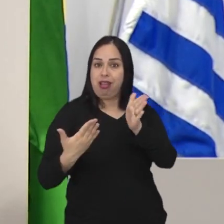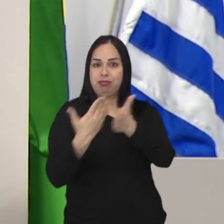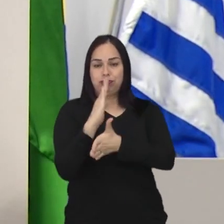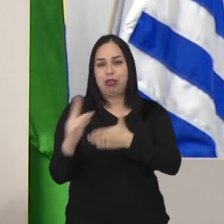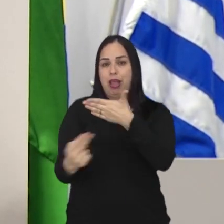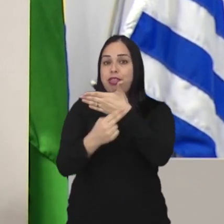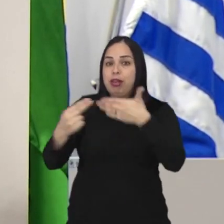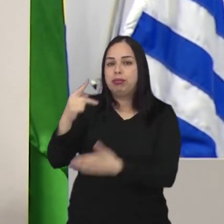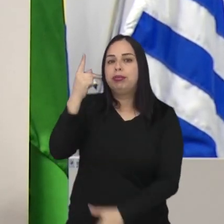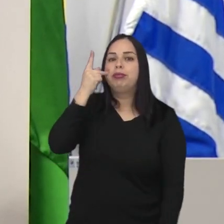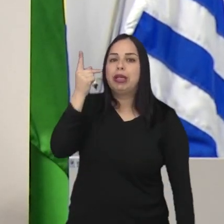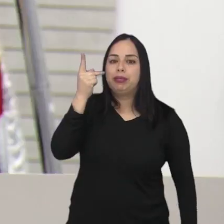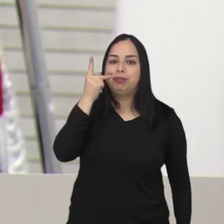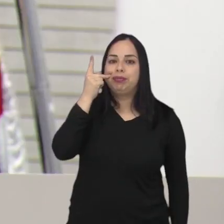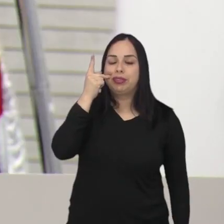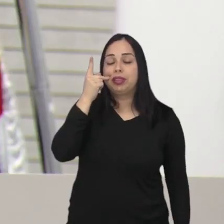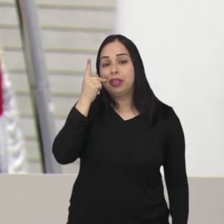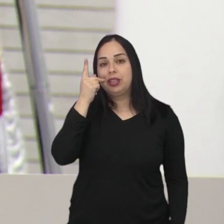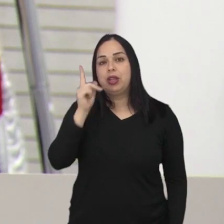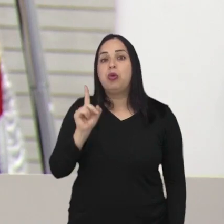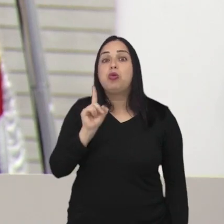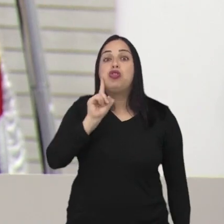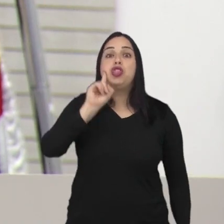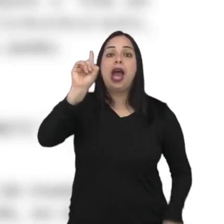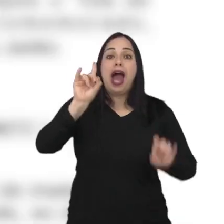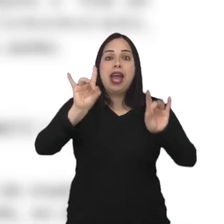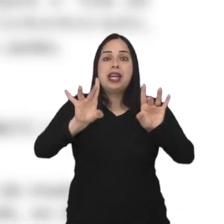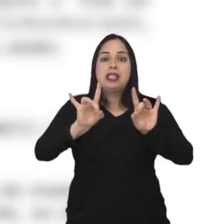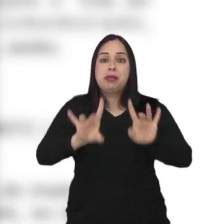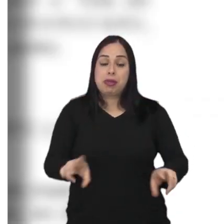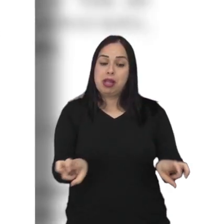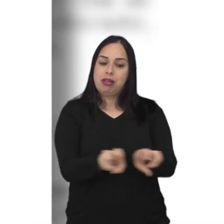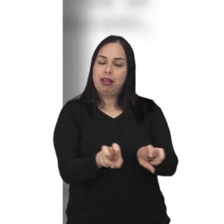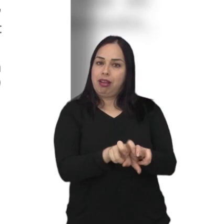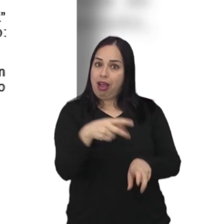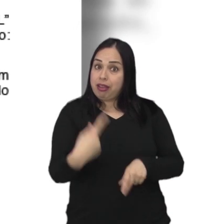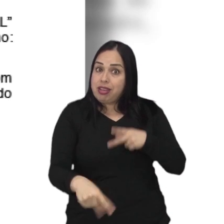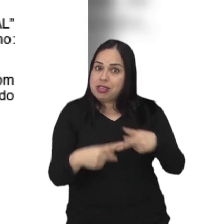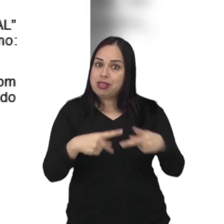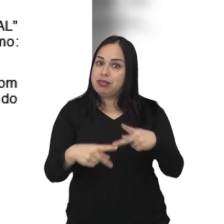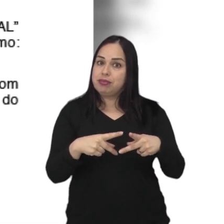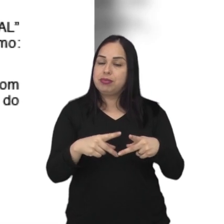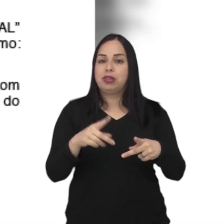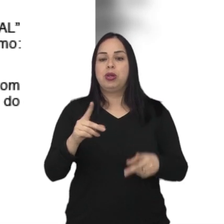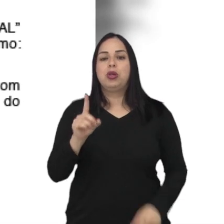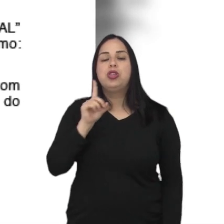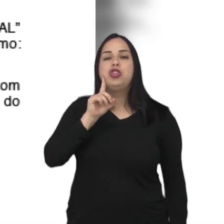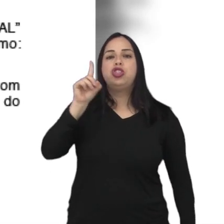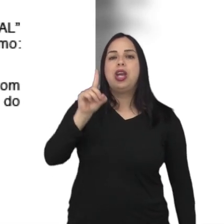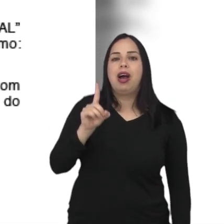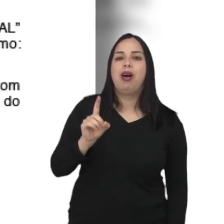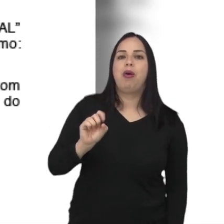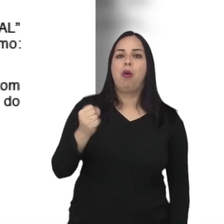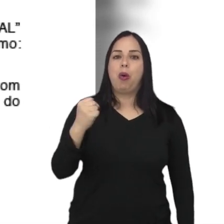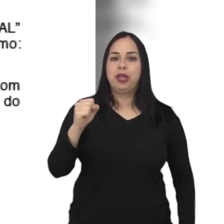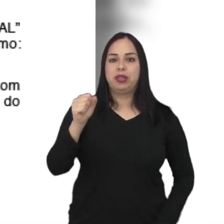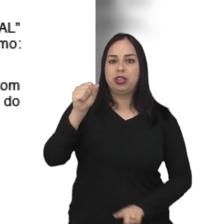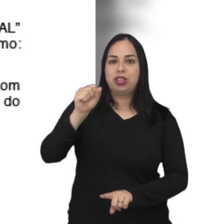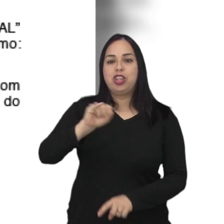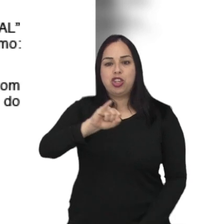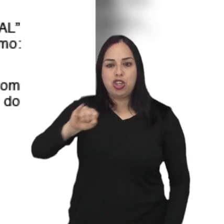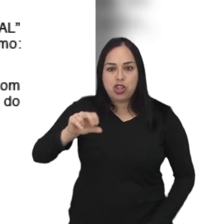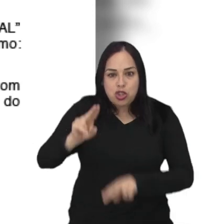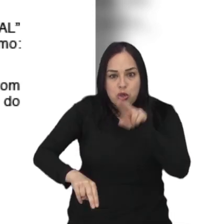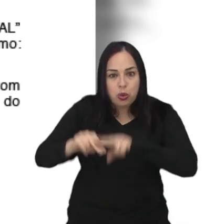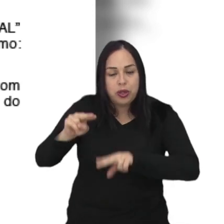Câmara aprovou um projeto de lei do vereador Rafael Pascucci, que cria o Dia do Futsal em São José. A data escolhida foi 8